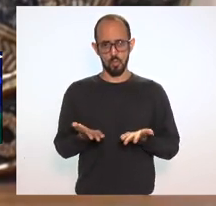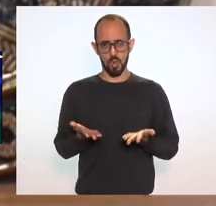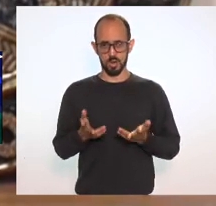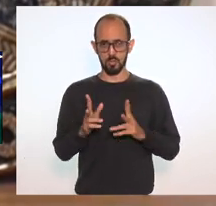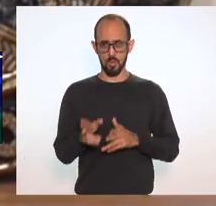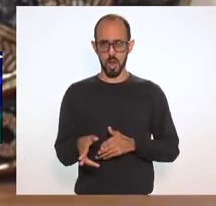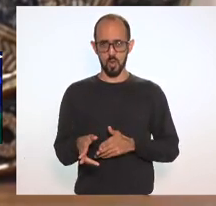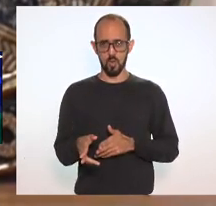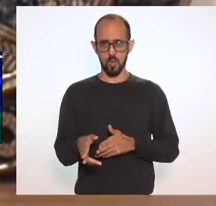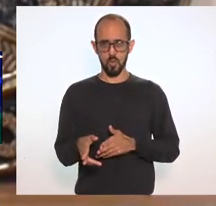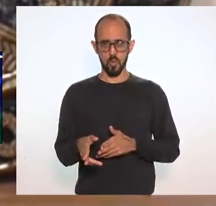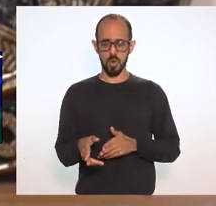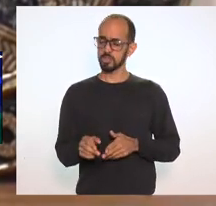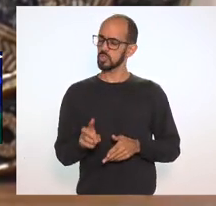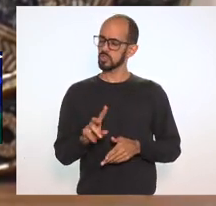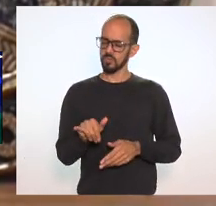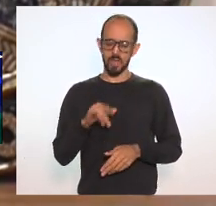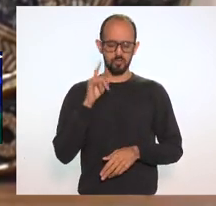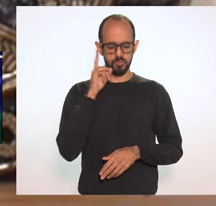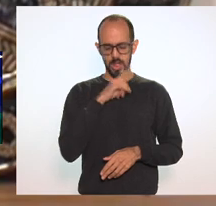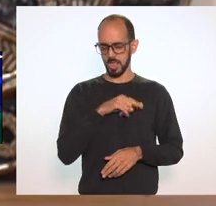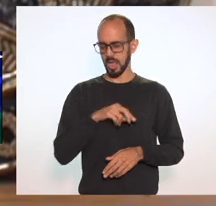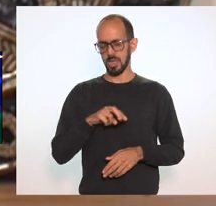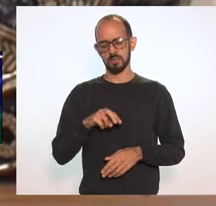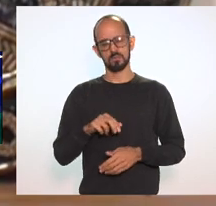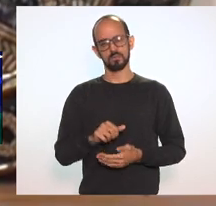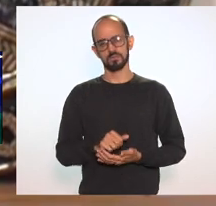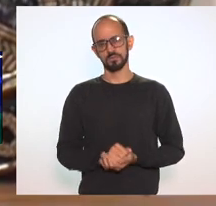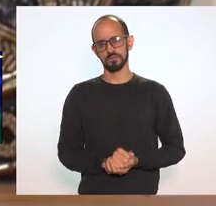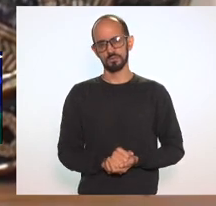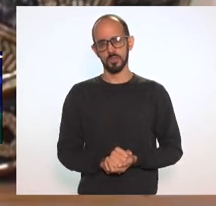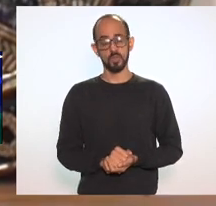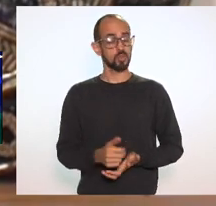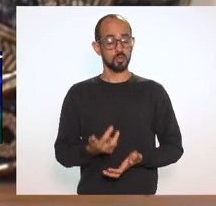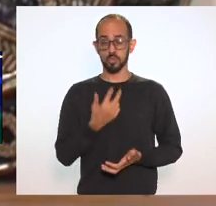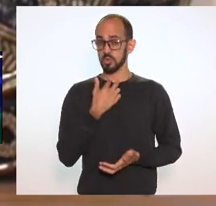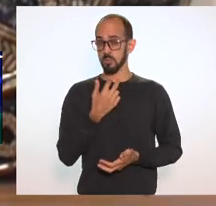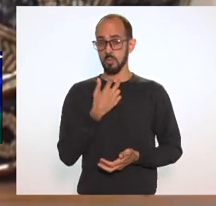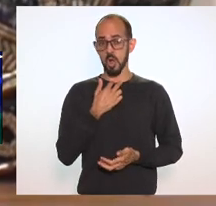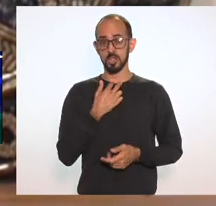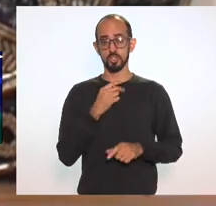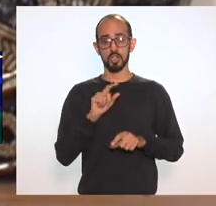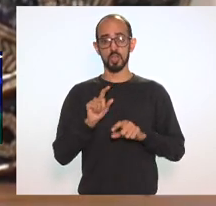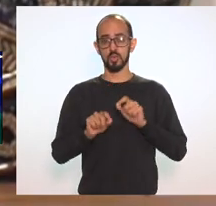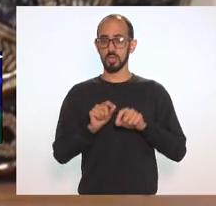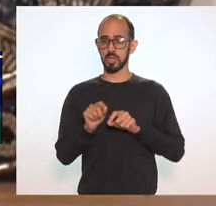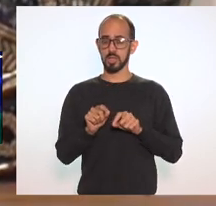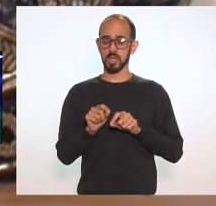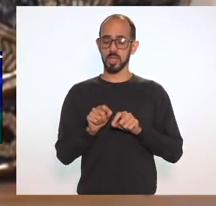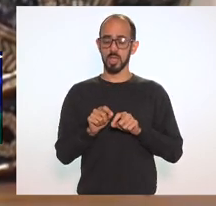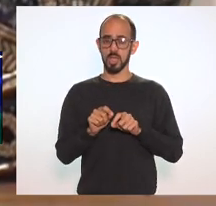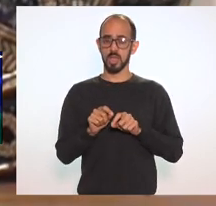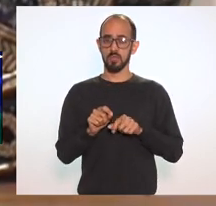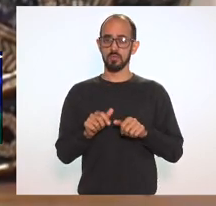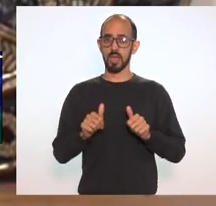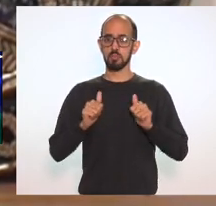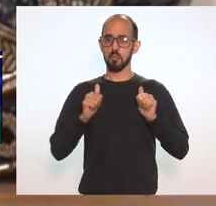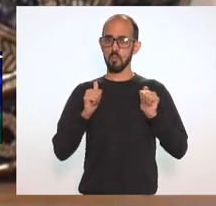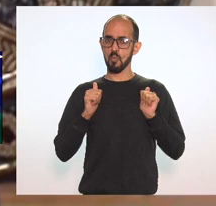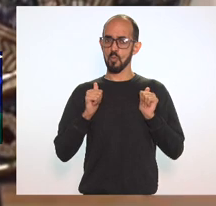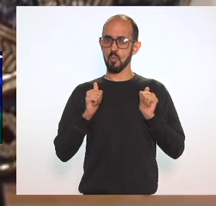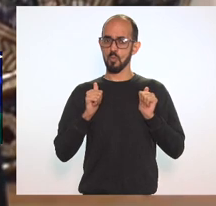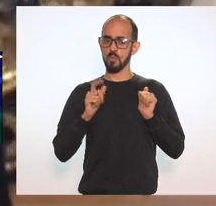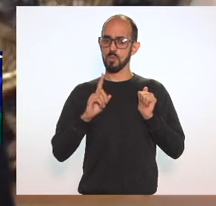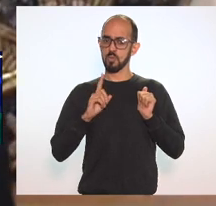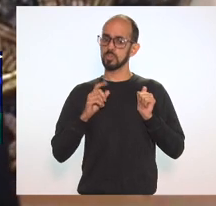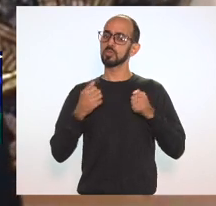acertar e nós vamos errar muito agora o que não pode se deixar ela não fazia nada gente vai tentando e